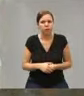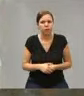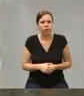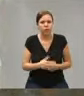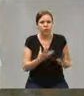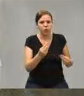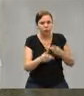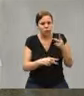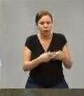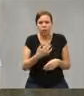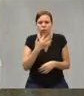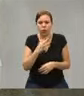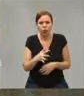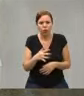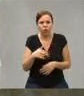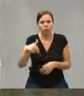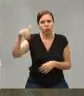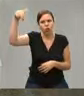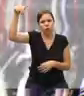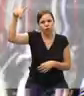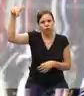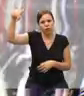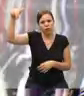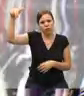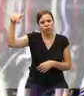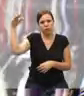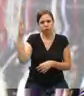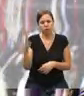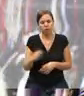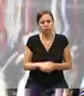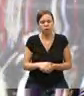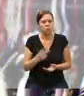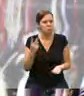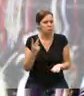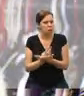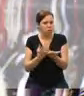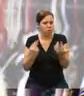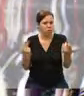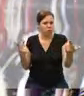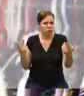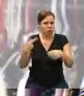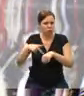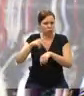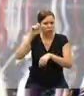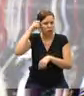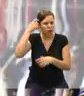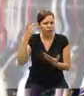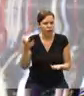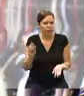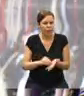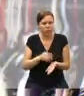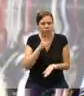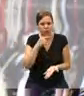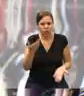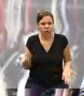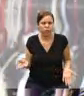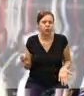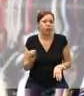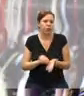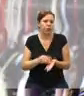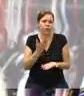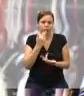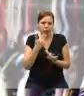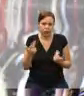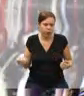Muitos ainda desconhecem o nosso Nordeste, né, que passa pelas mesmas crises aqui na África. Falta de água, falta